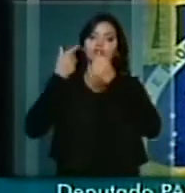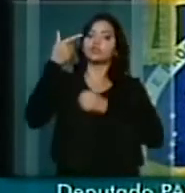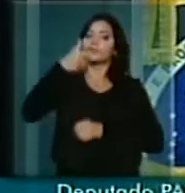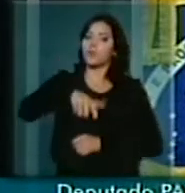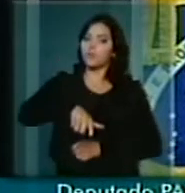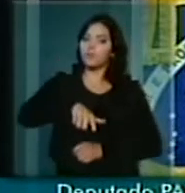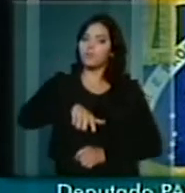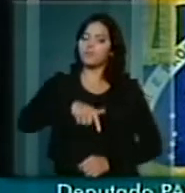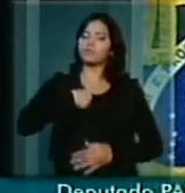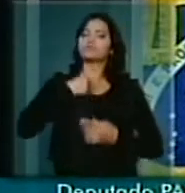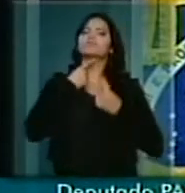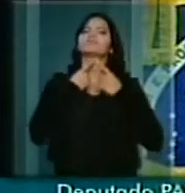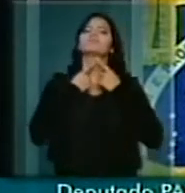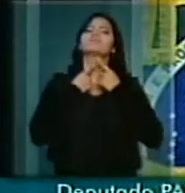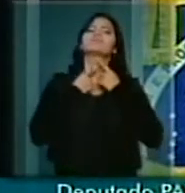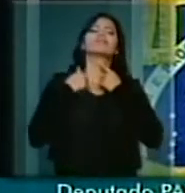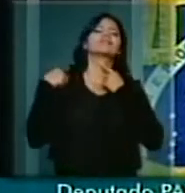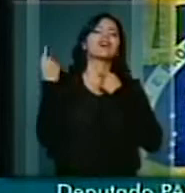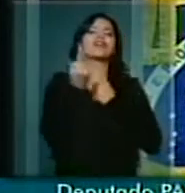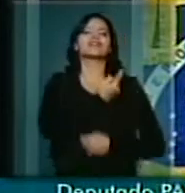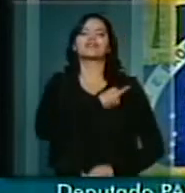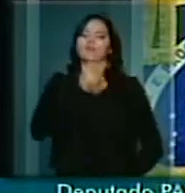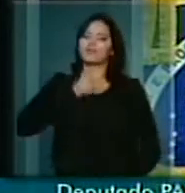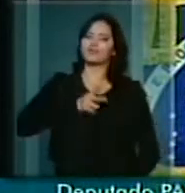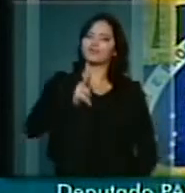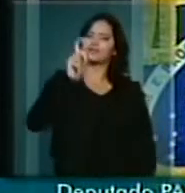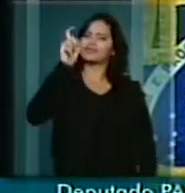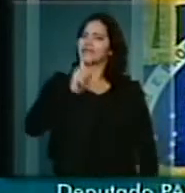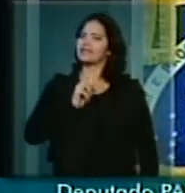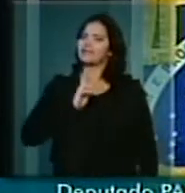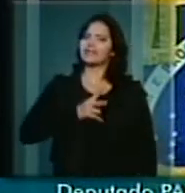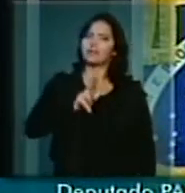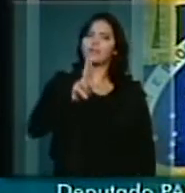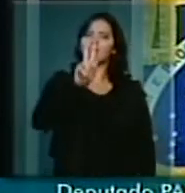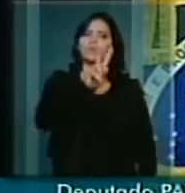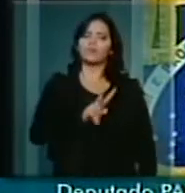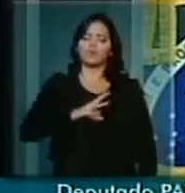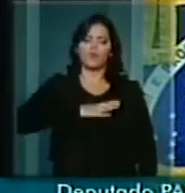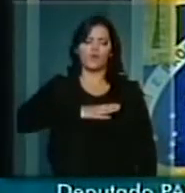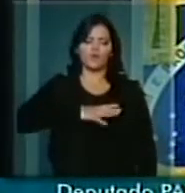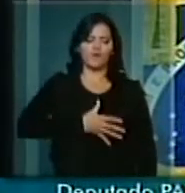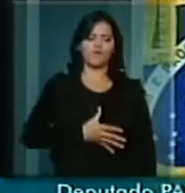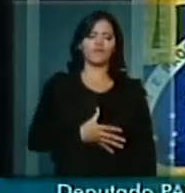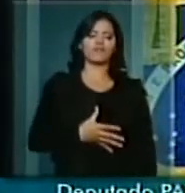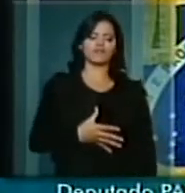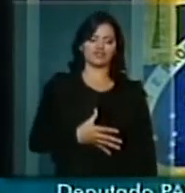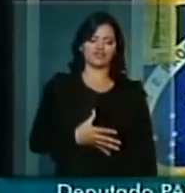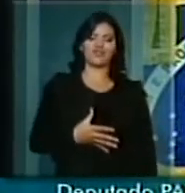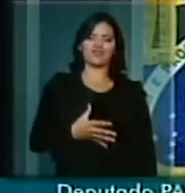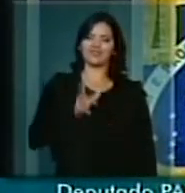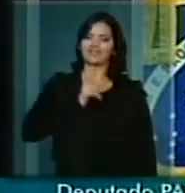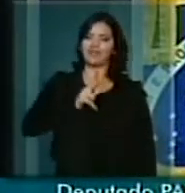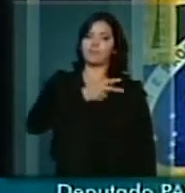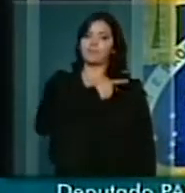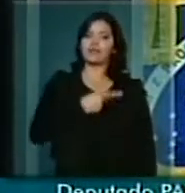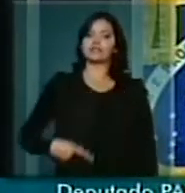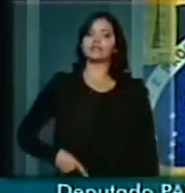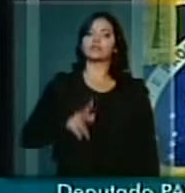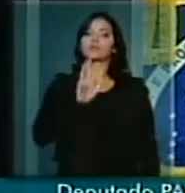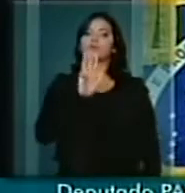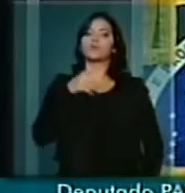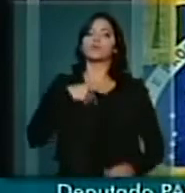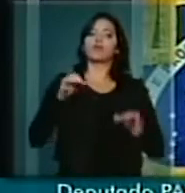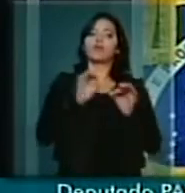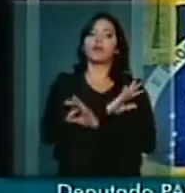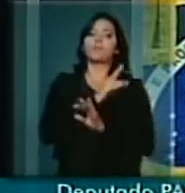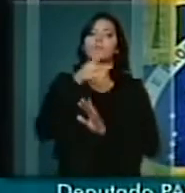vez, desejar que a gente continue sendo sempre essa instituição corajosa. Quando o presidente Lula definiu a política